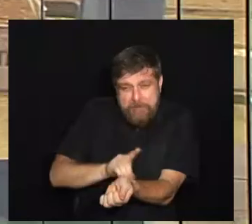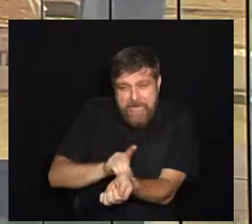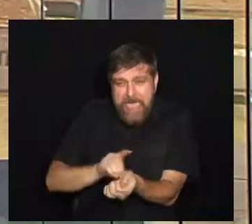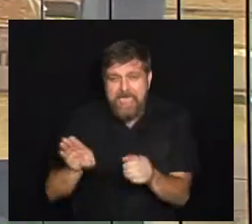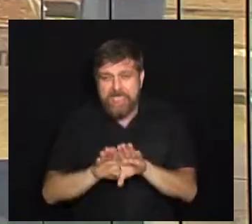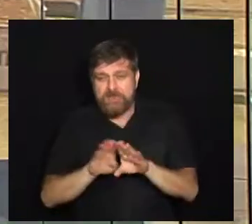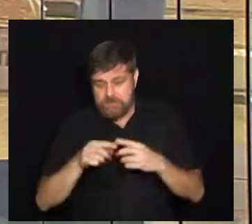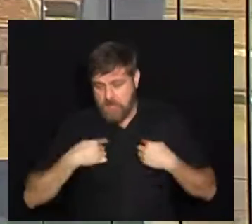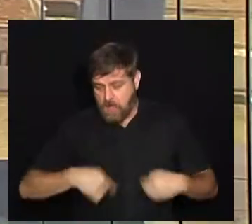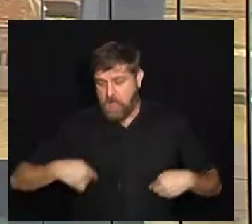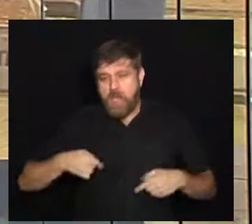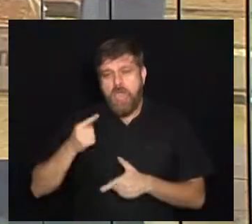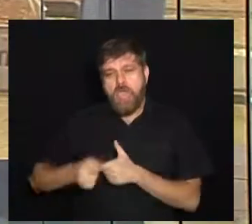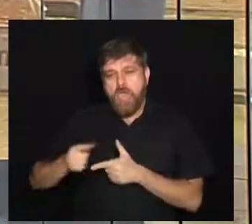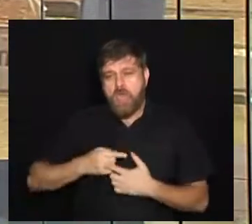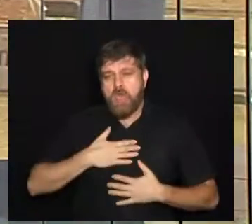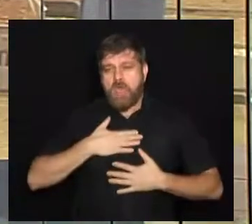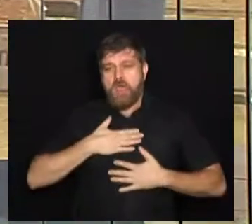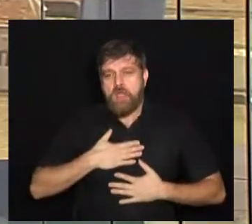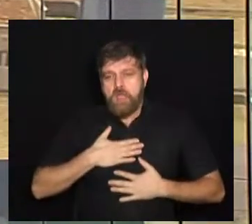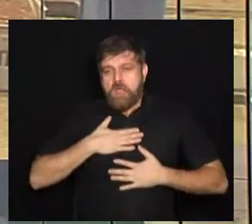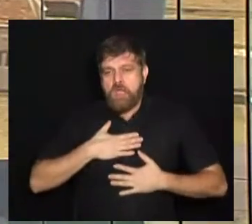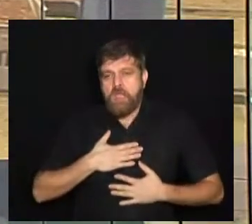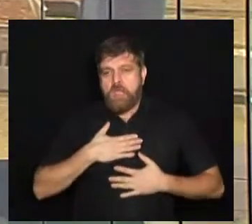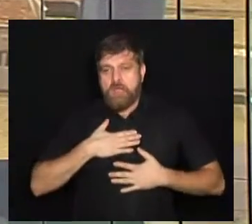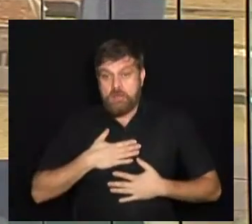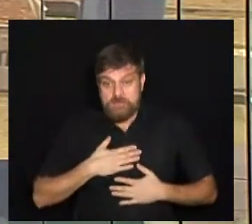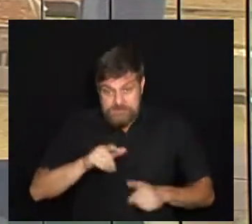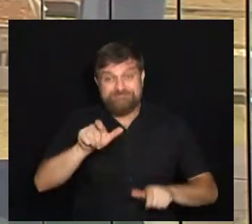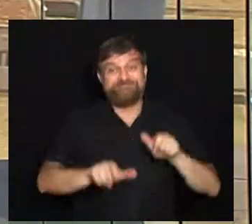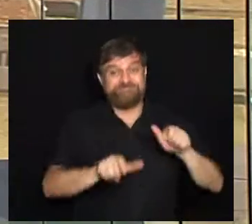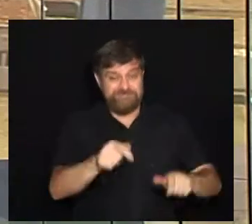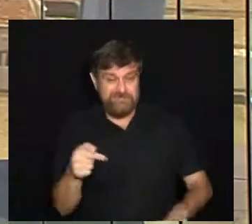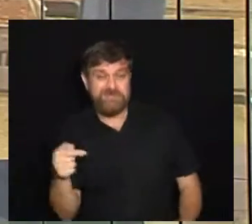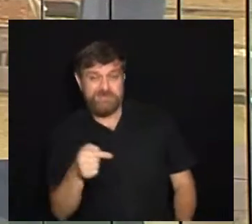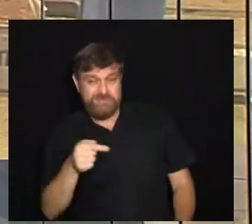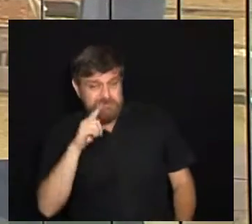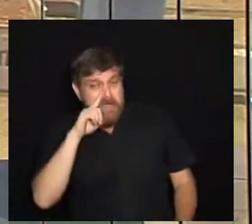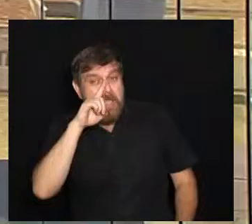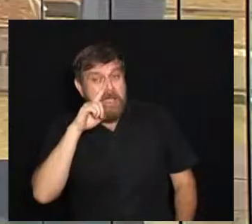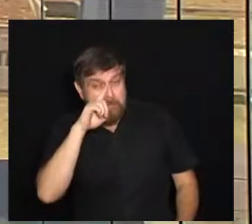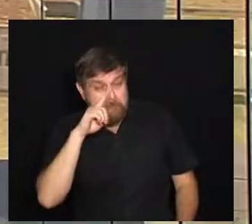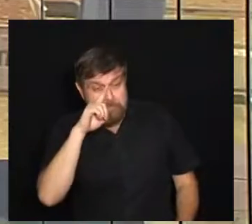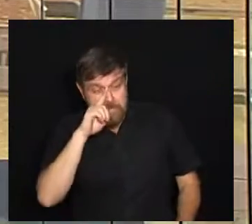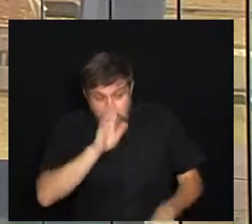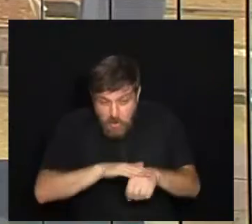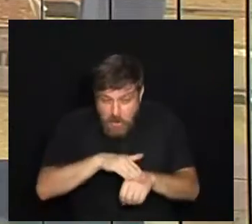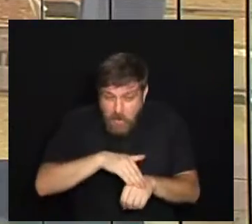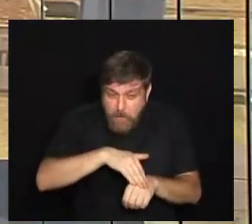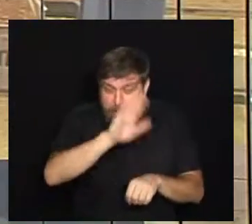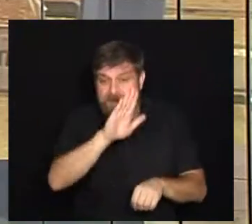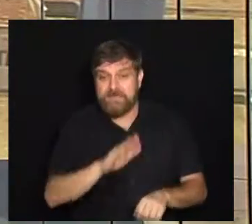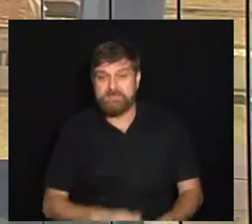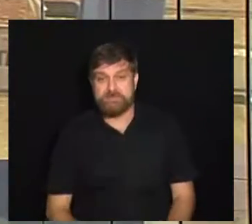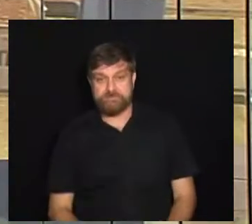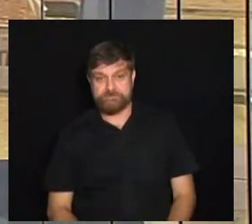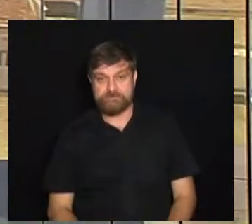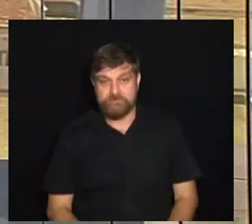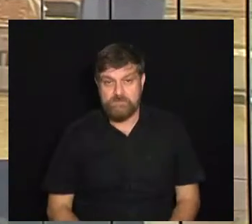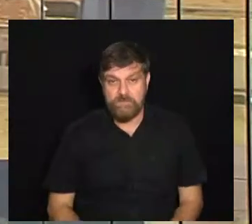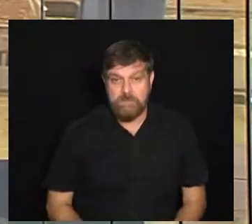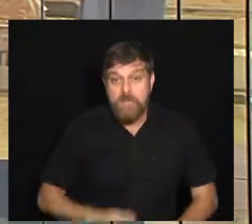problemas pulmonares enfisema etc né são pessoas que estão um pouco mais suscetíveis a evolução complicada mas